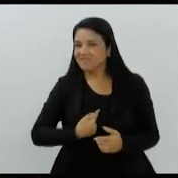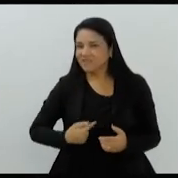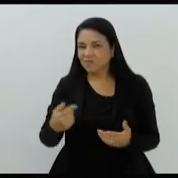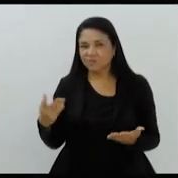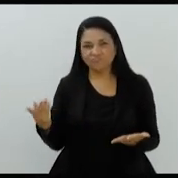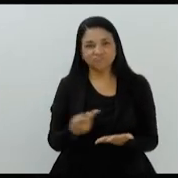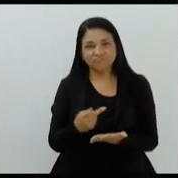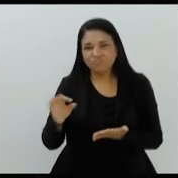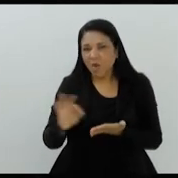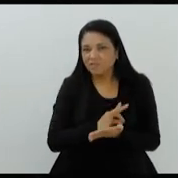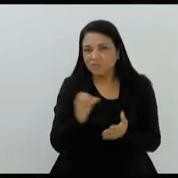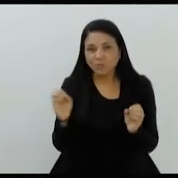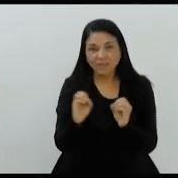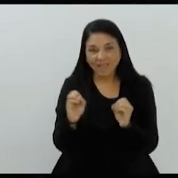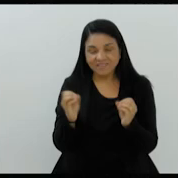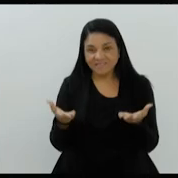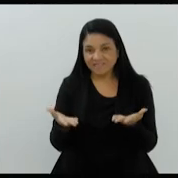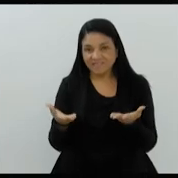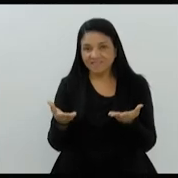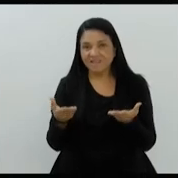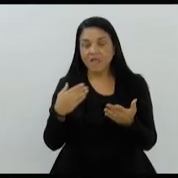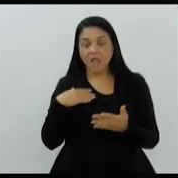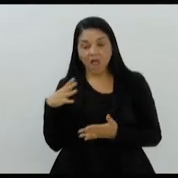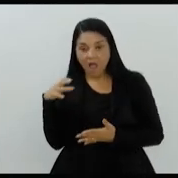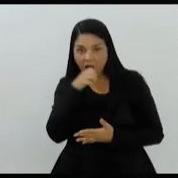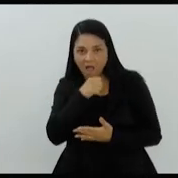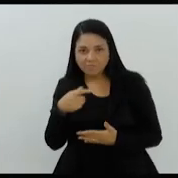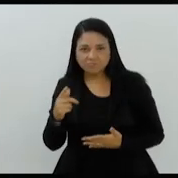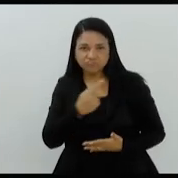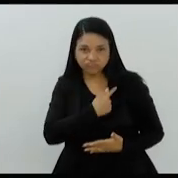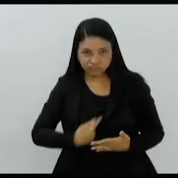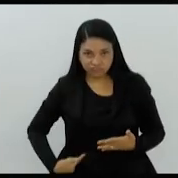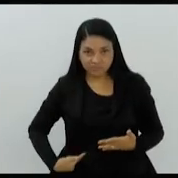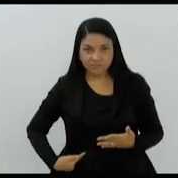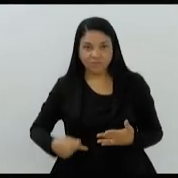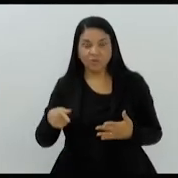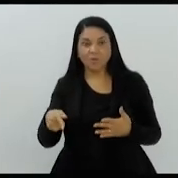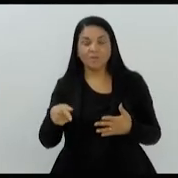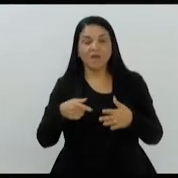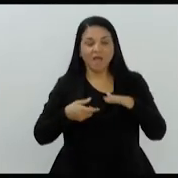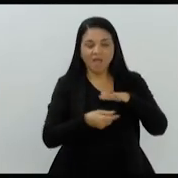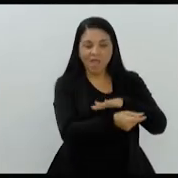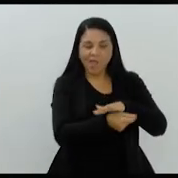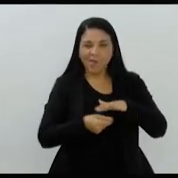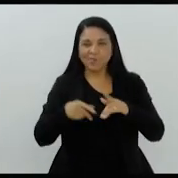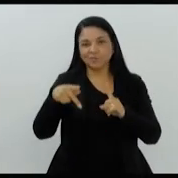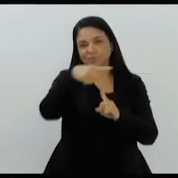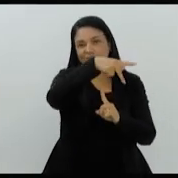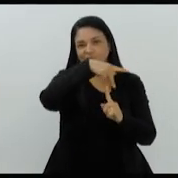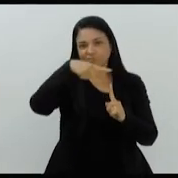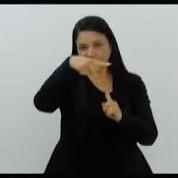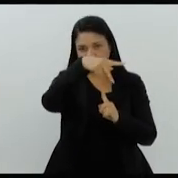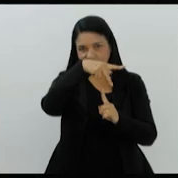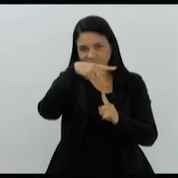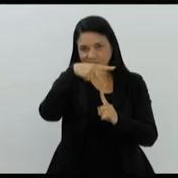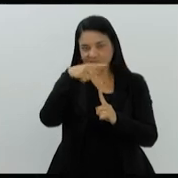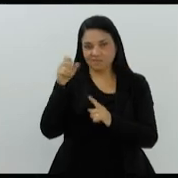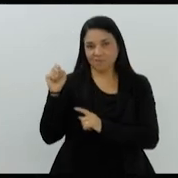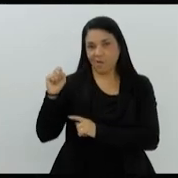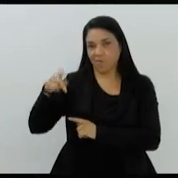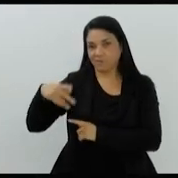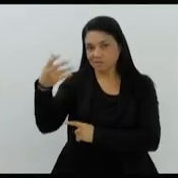decreto, para expropriar recursos do Rio Previdência dos aposentados e